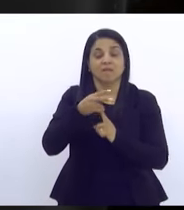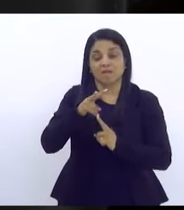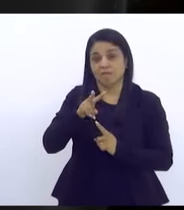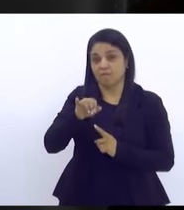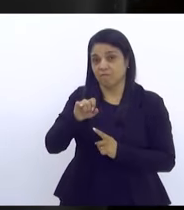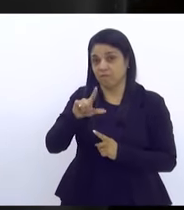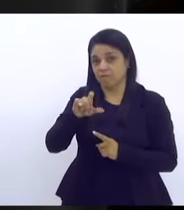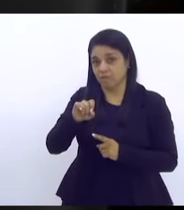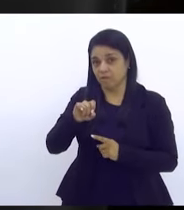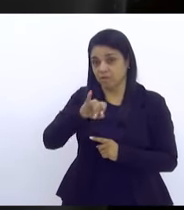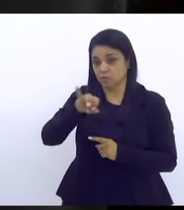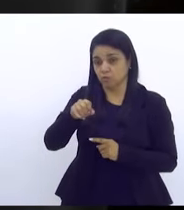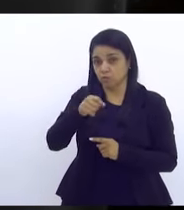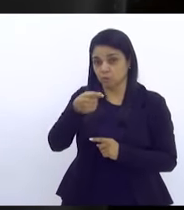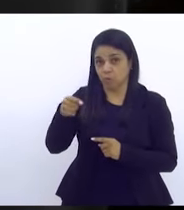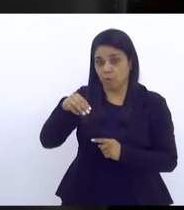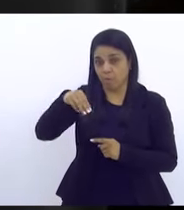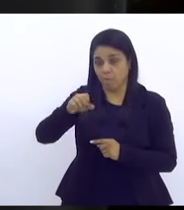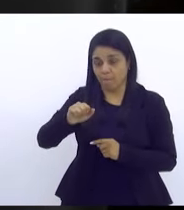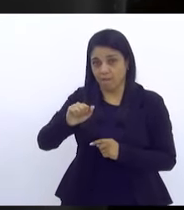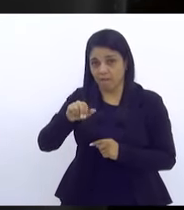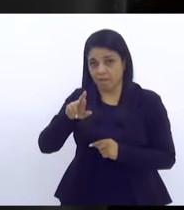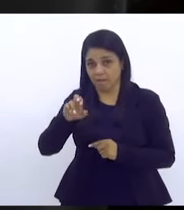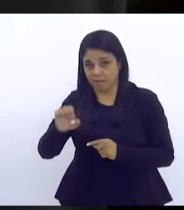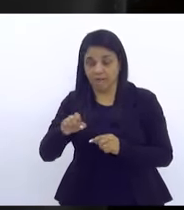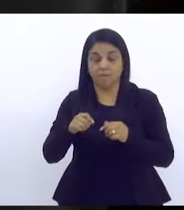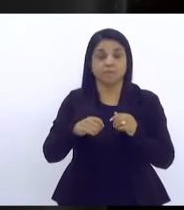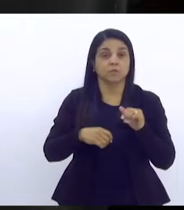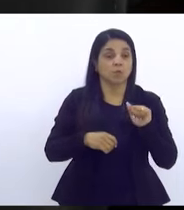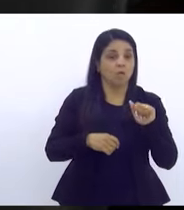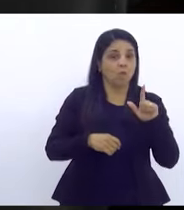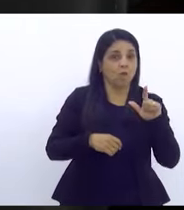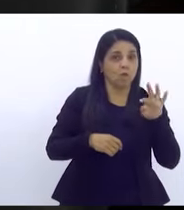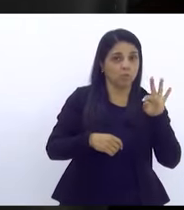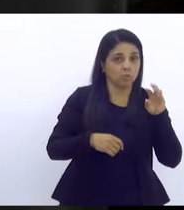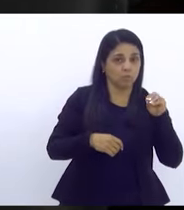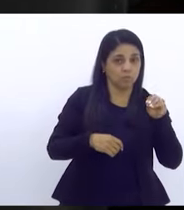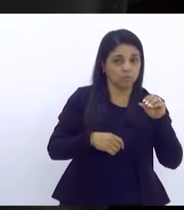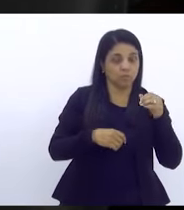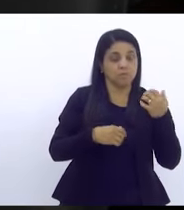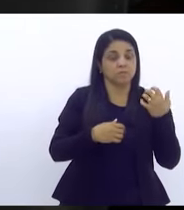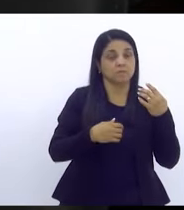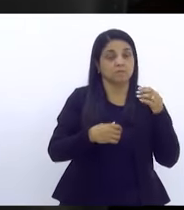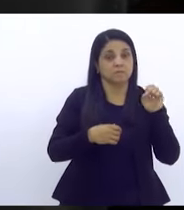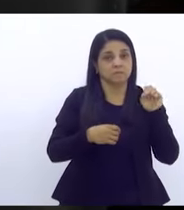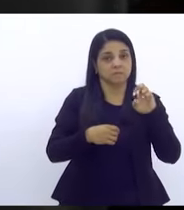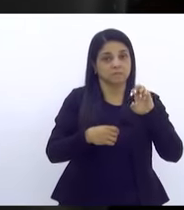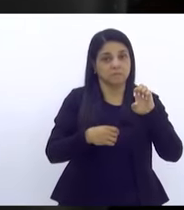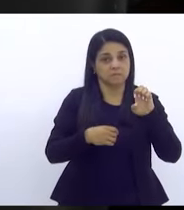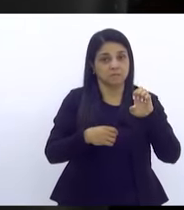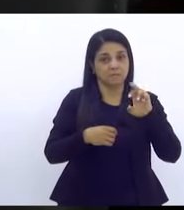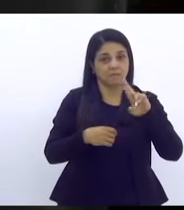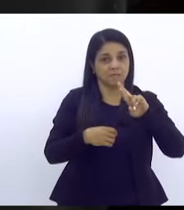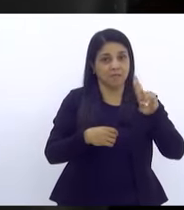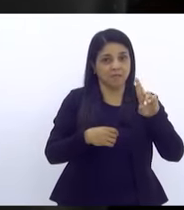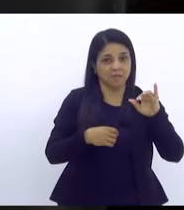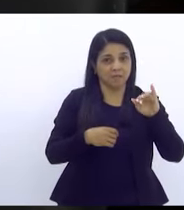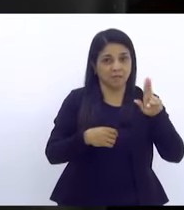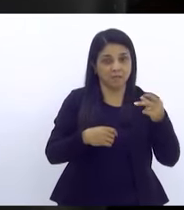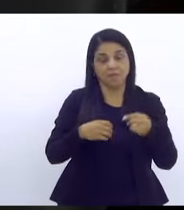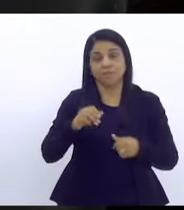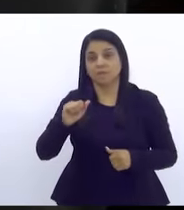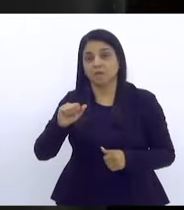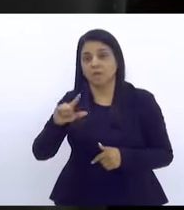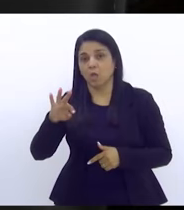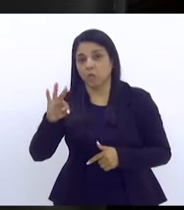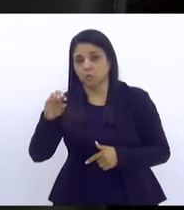Maré, ou as do Alto da Serrinha, ou as do bairro do Cosmo, do município